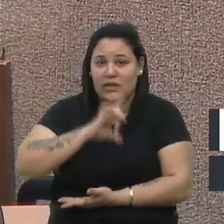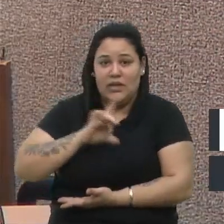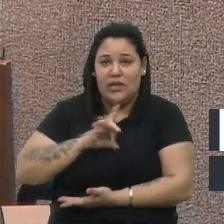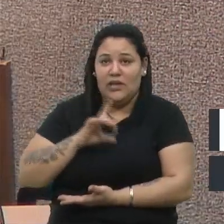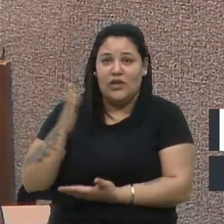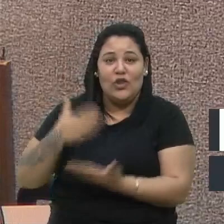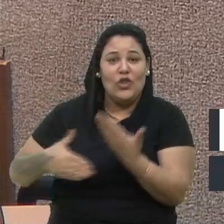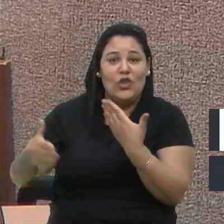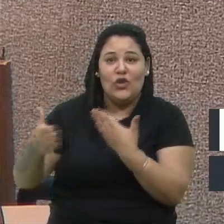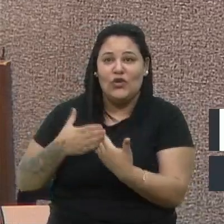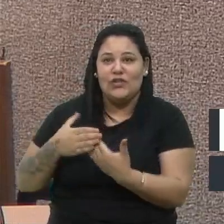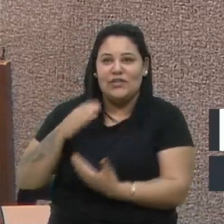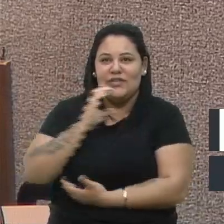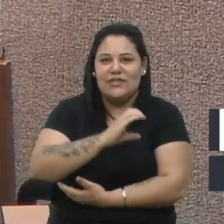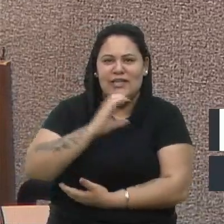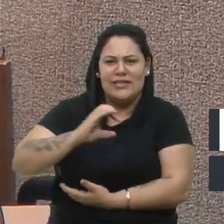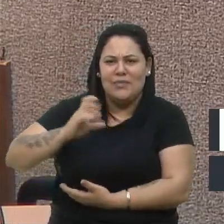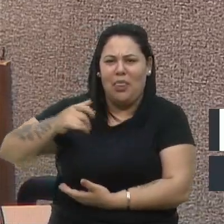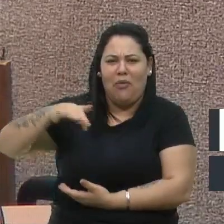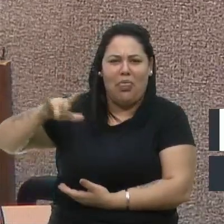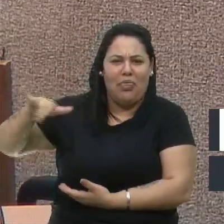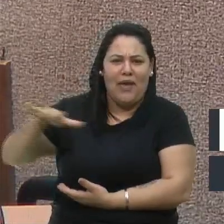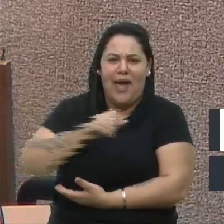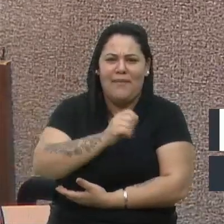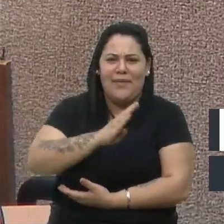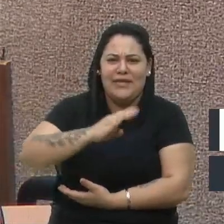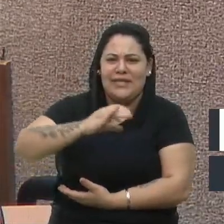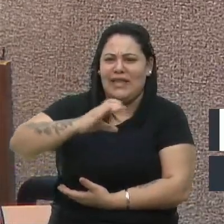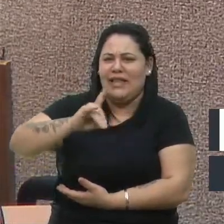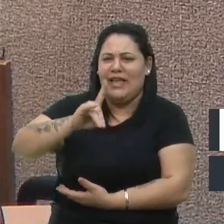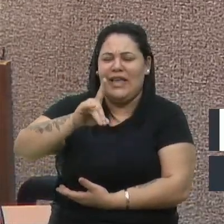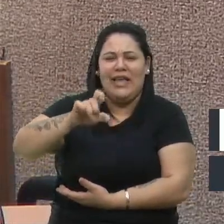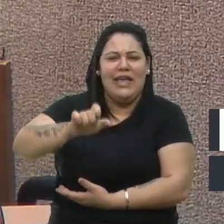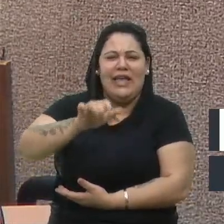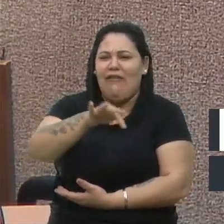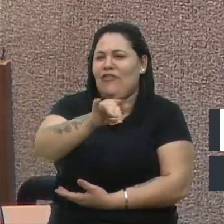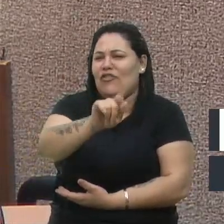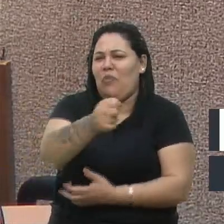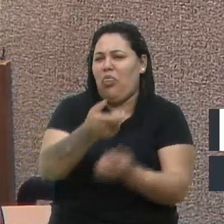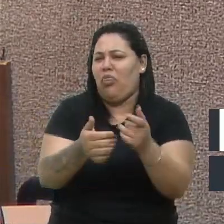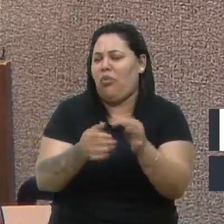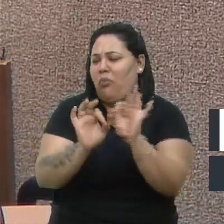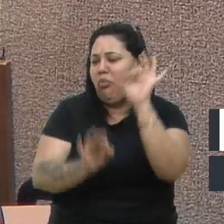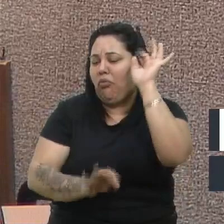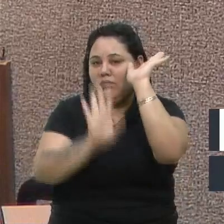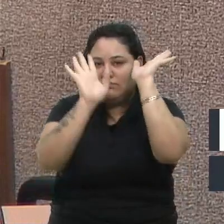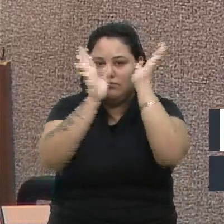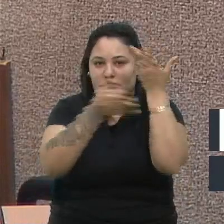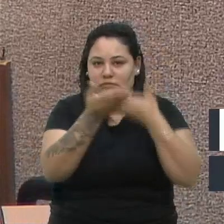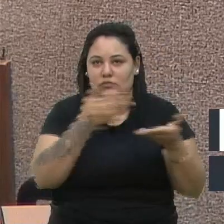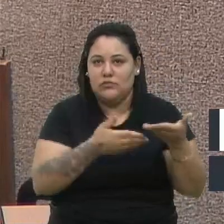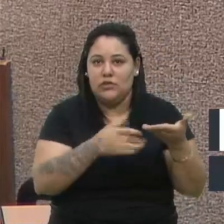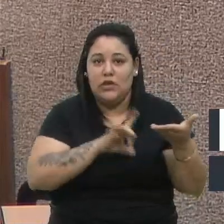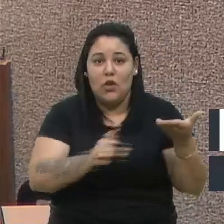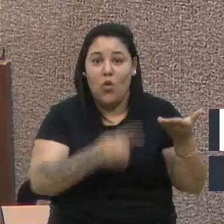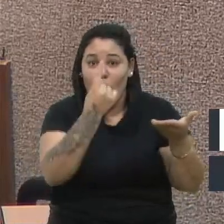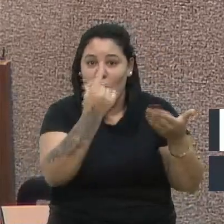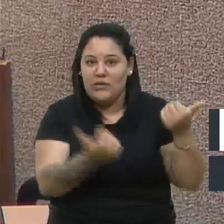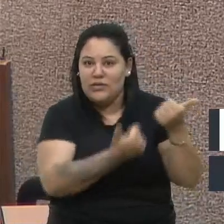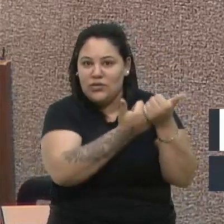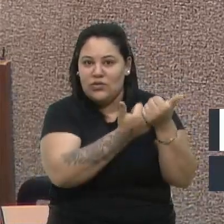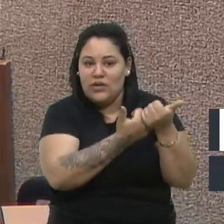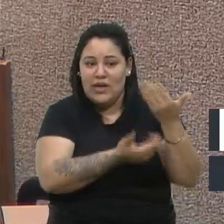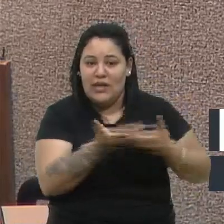né? CCTTT, A, B, C, D, E, F, G, H, trata de tudo. E tem um assessor. E